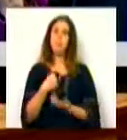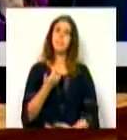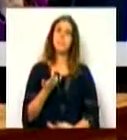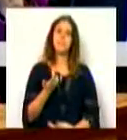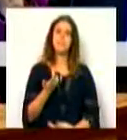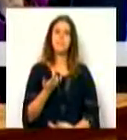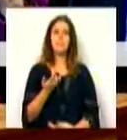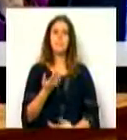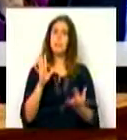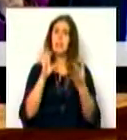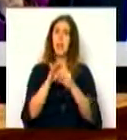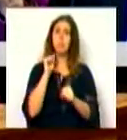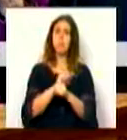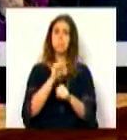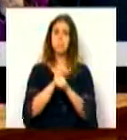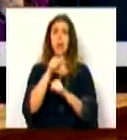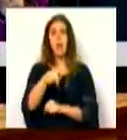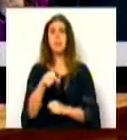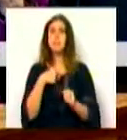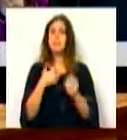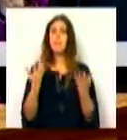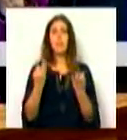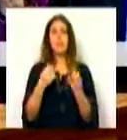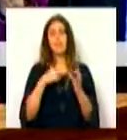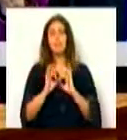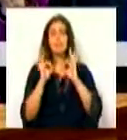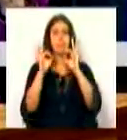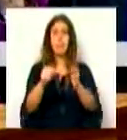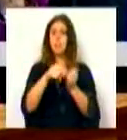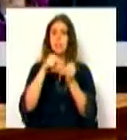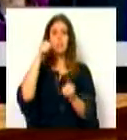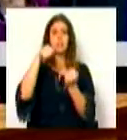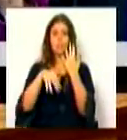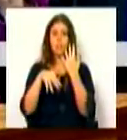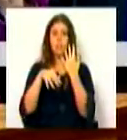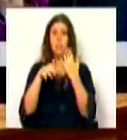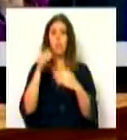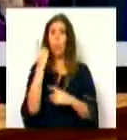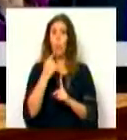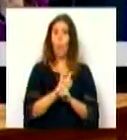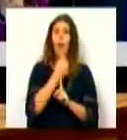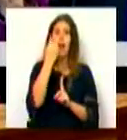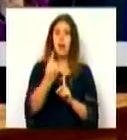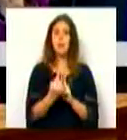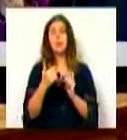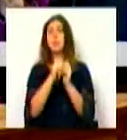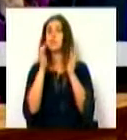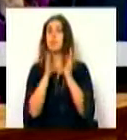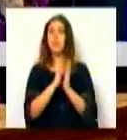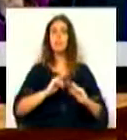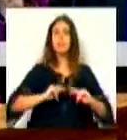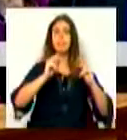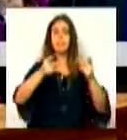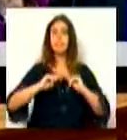digamos, com este bloqueio, nós acabamos por adiar a descentralização por um ano em todas aquelas